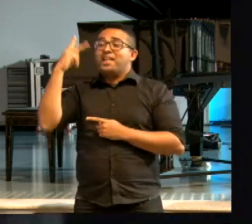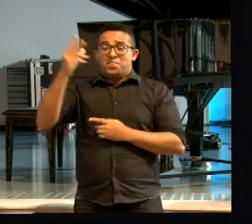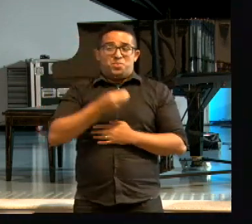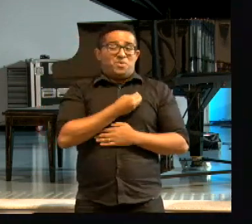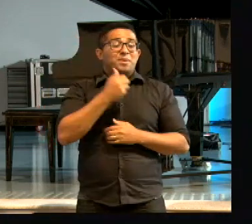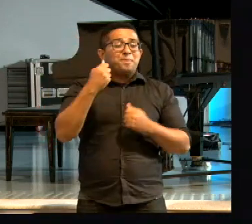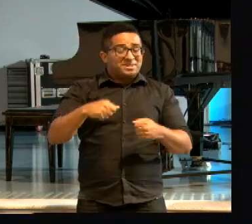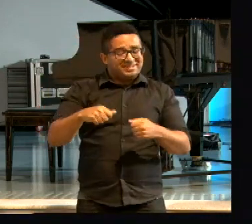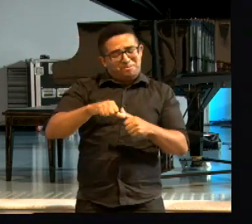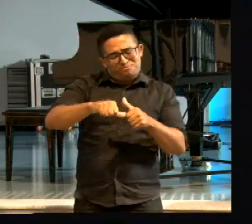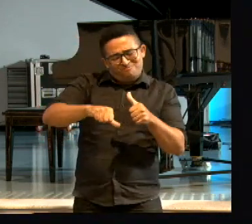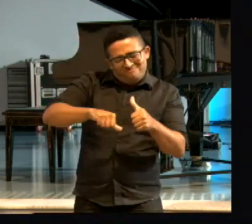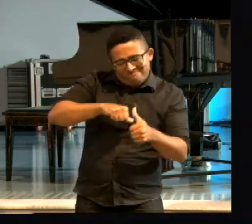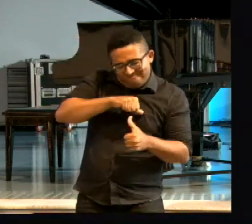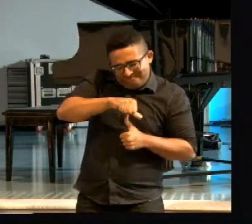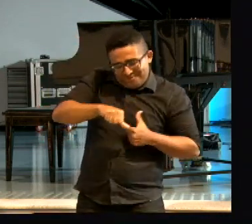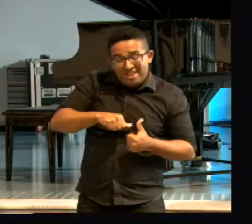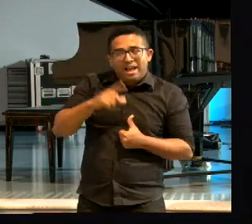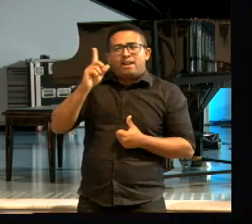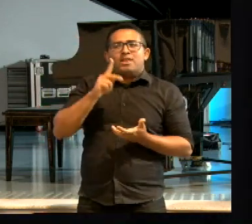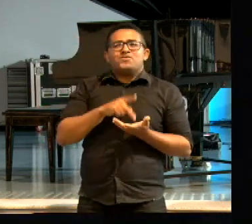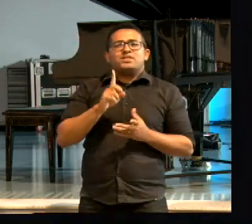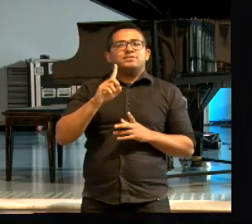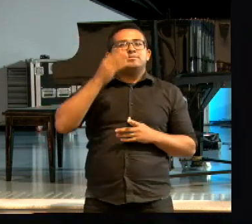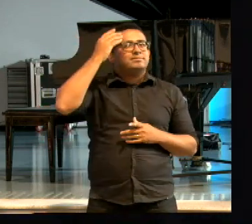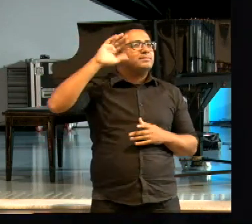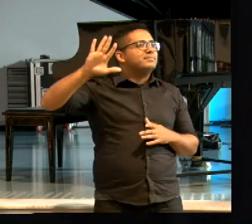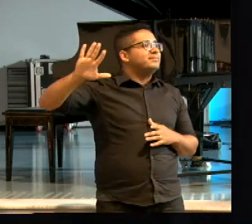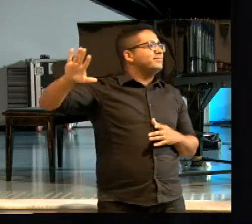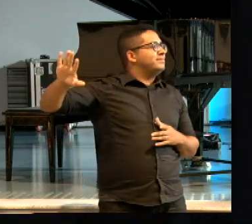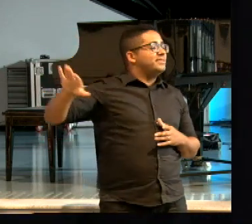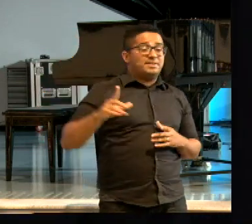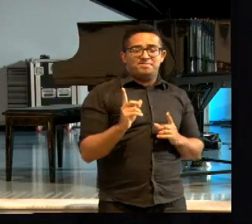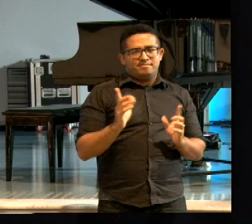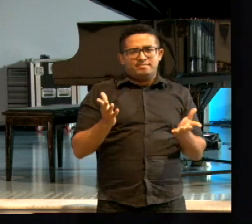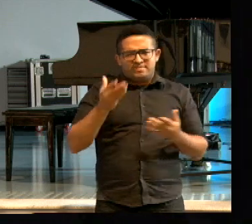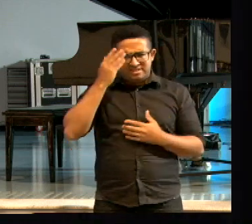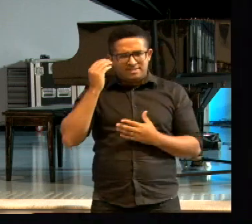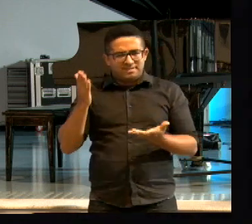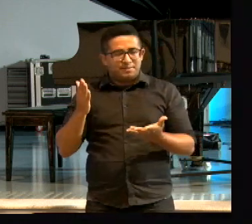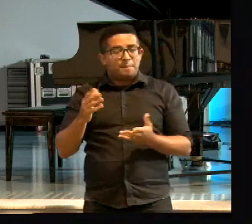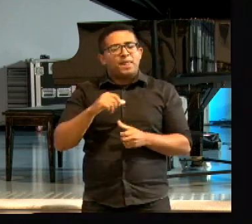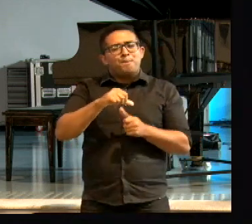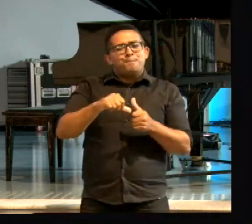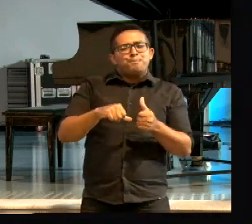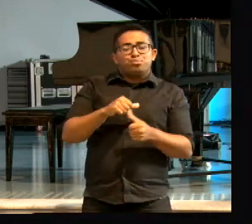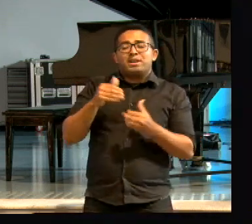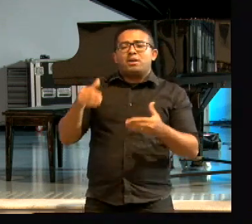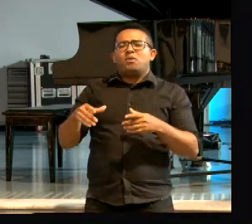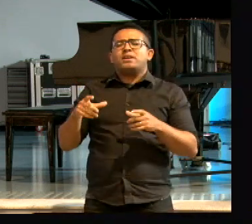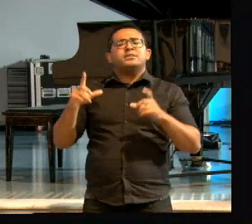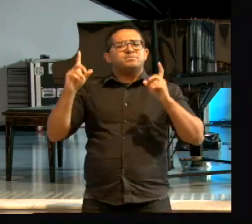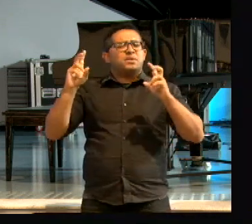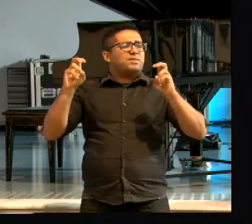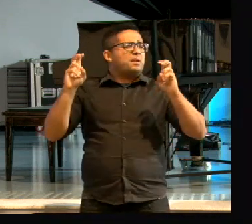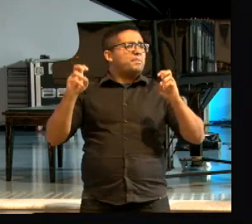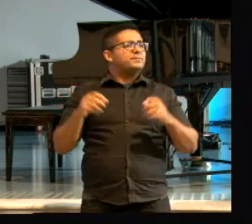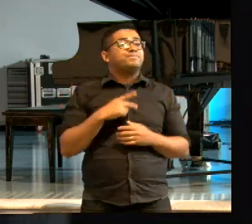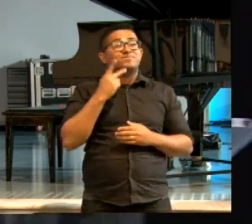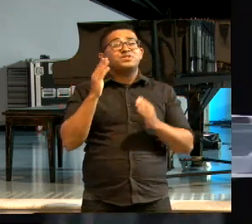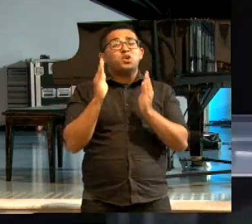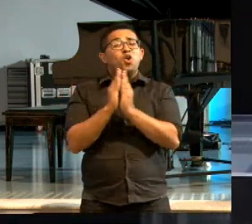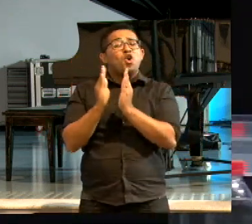dele que ele precisa mudar, ela já não é mais tão verdade assim. Vamos mudar do assunto da palavra de Deus, dar um outro exemplo sobre vida de